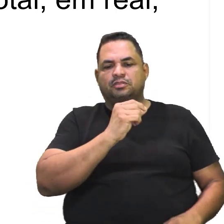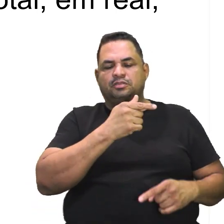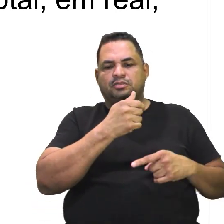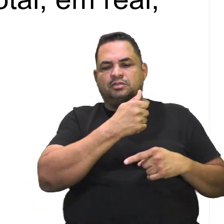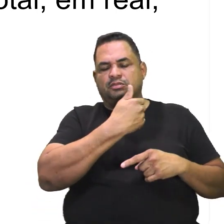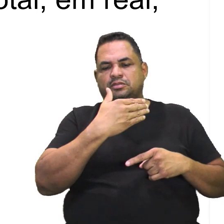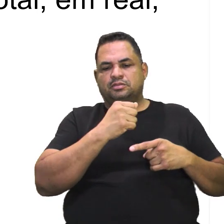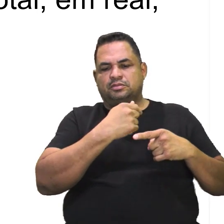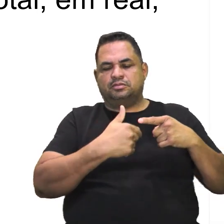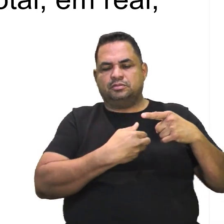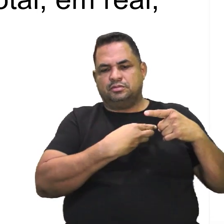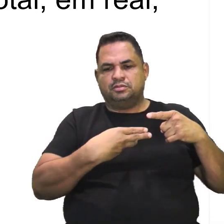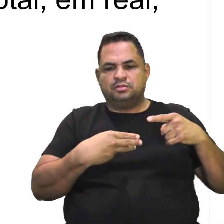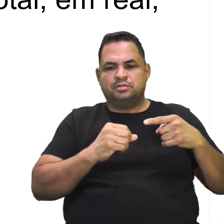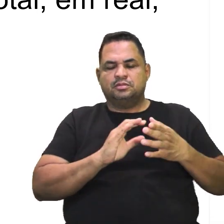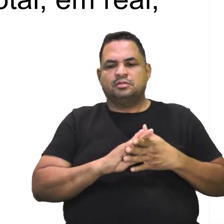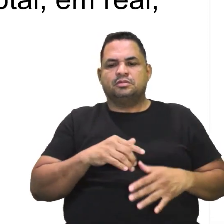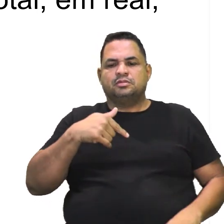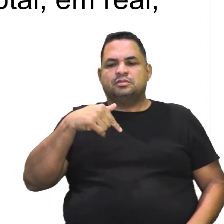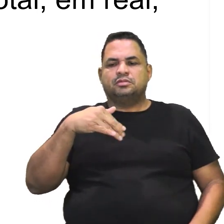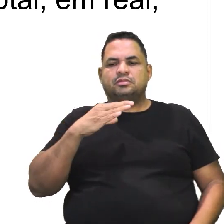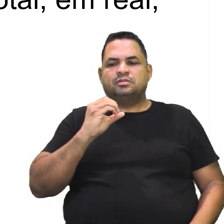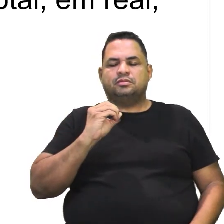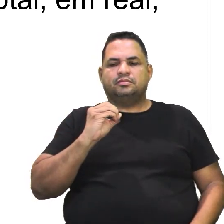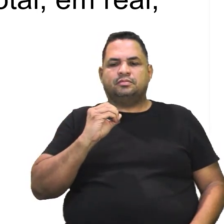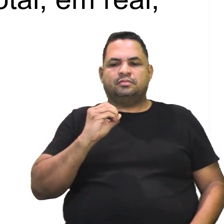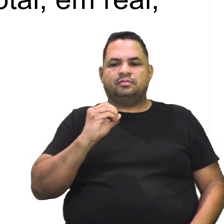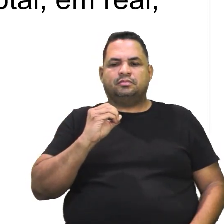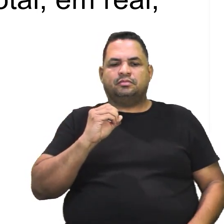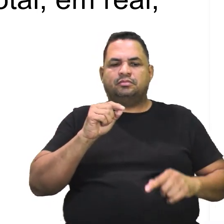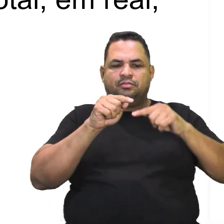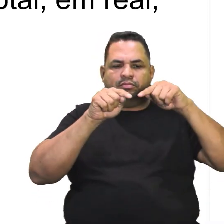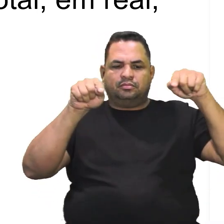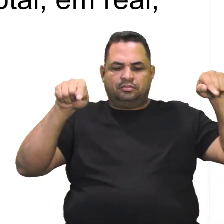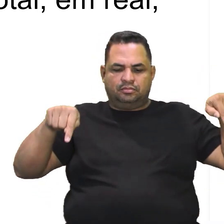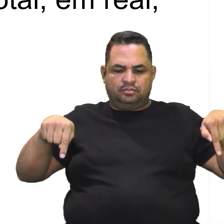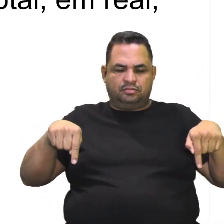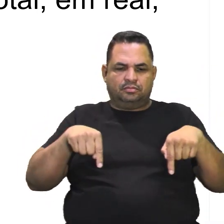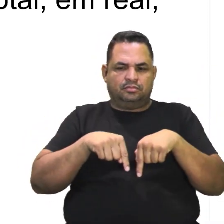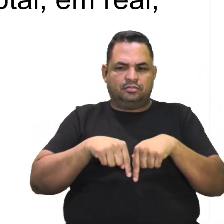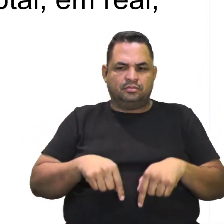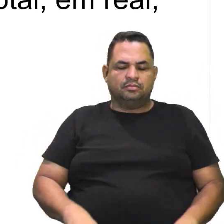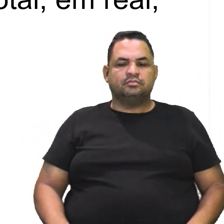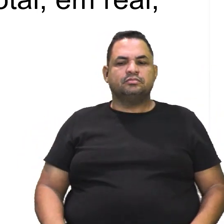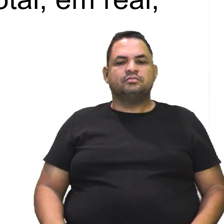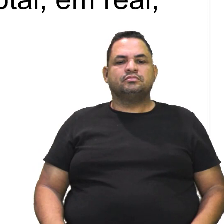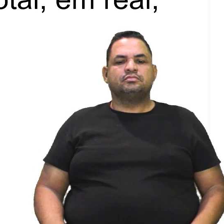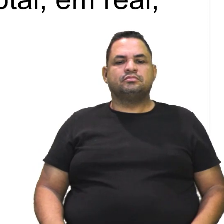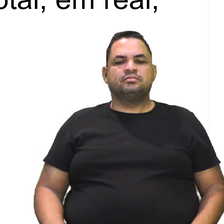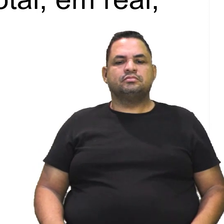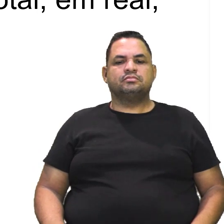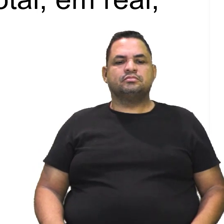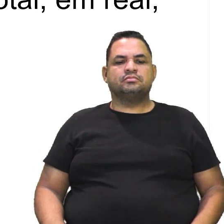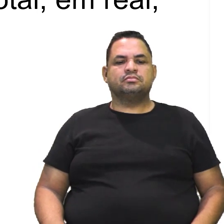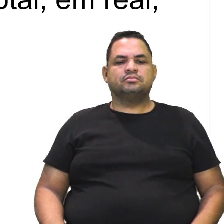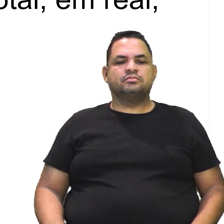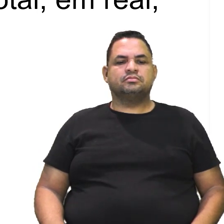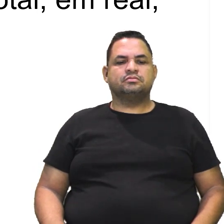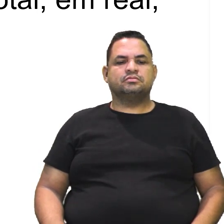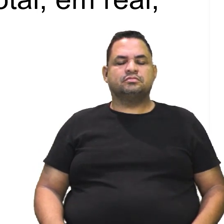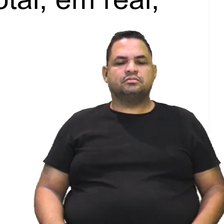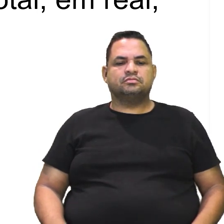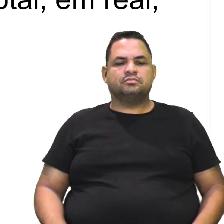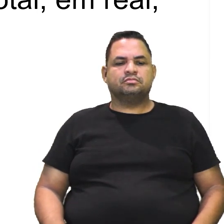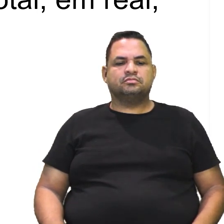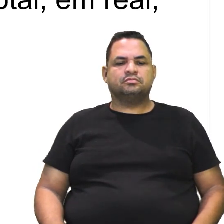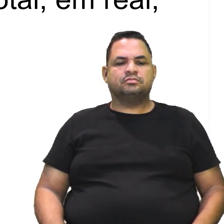3. Então vai dar 70? Um total de 70 lotes. Olha. Ah, legal, beleza. 70 lotes, a